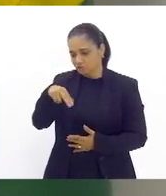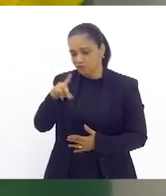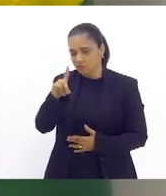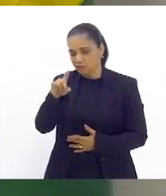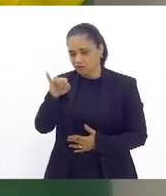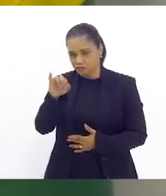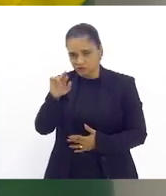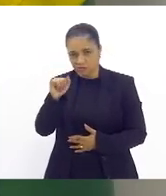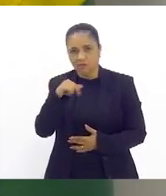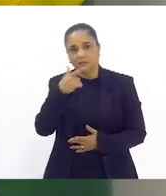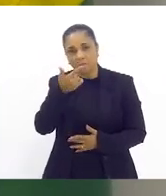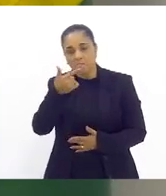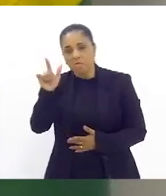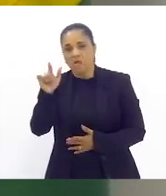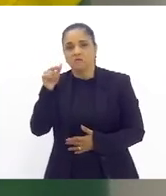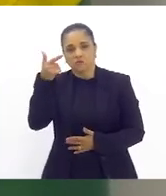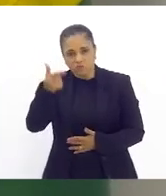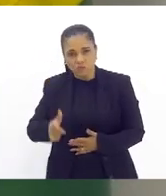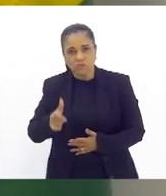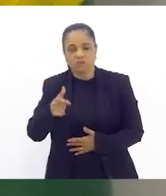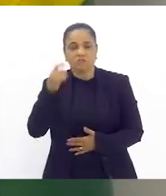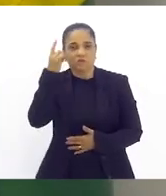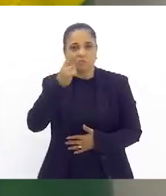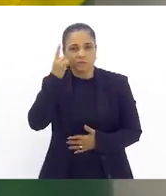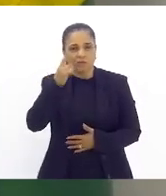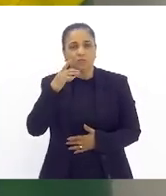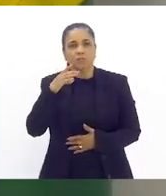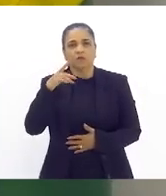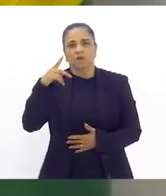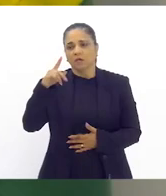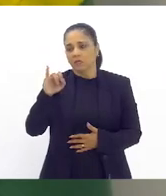autoridades precisando falar de Itacuruçá